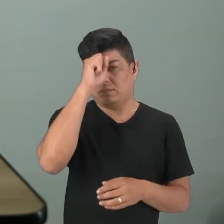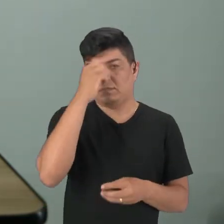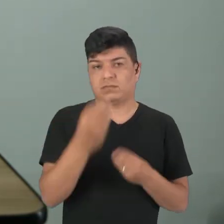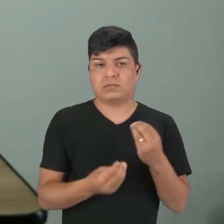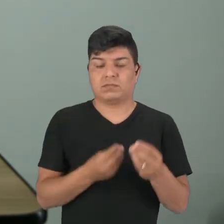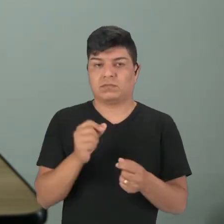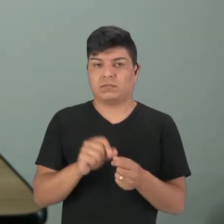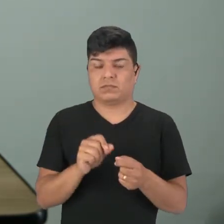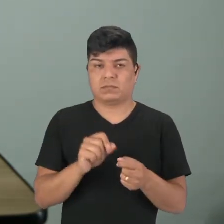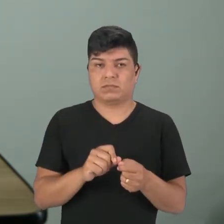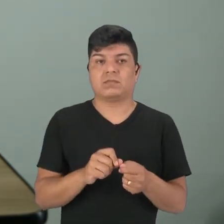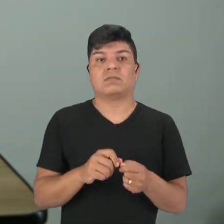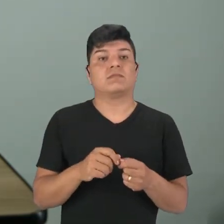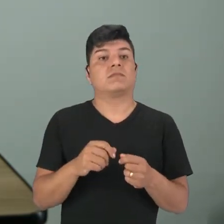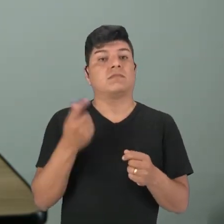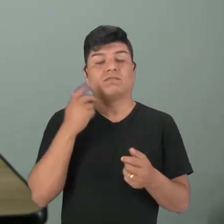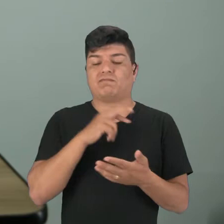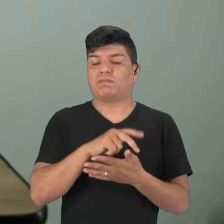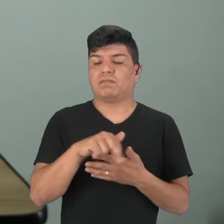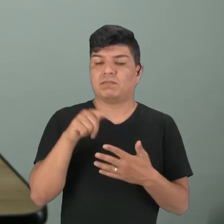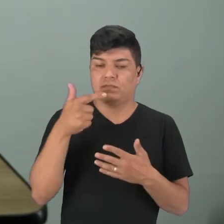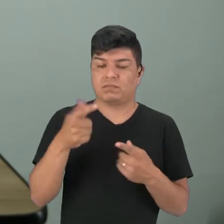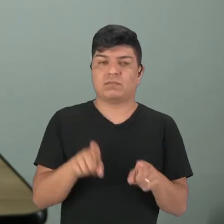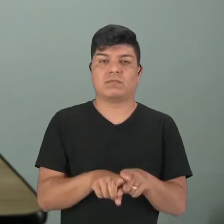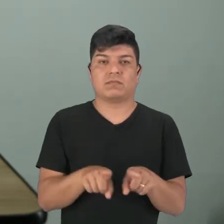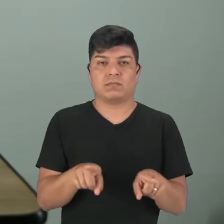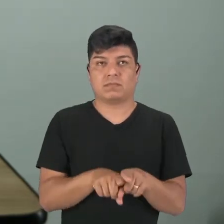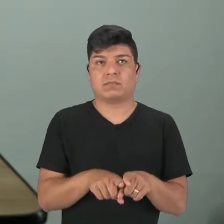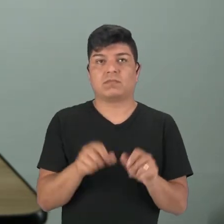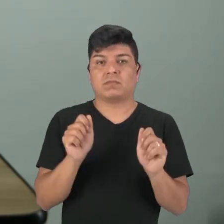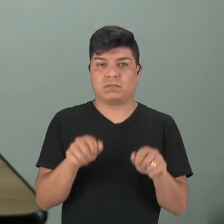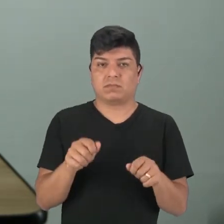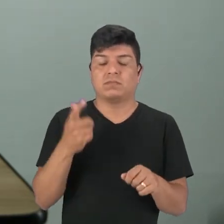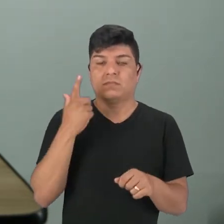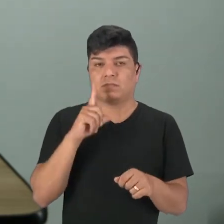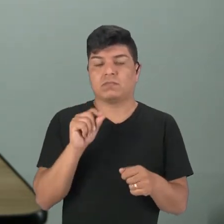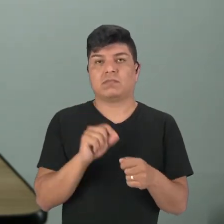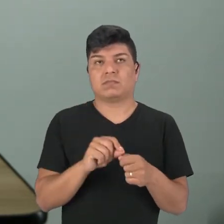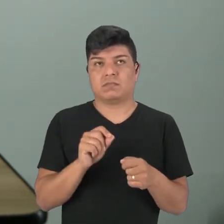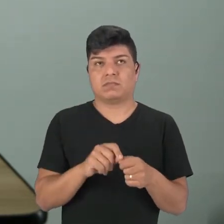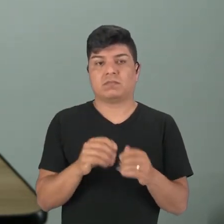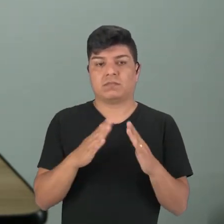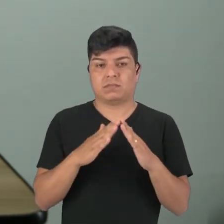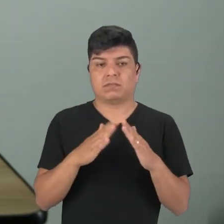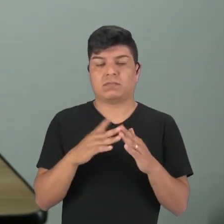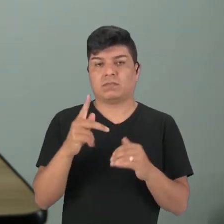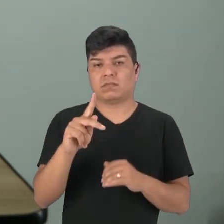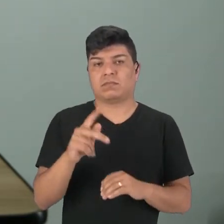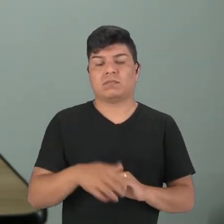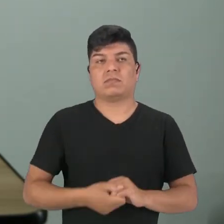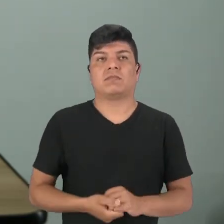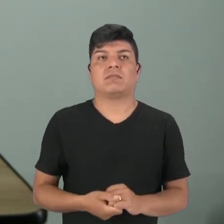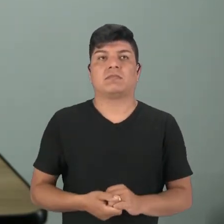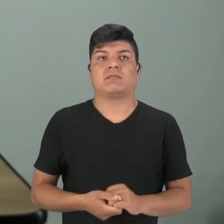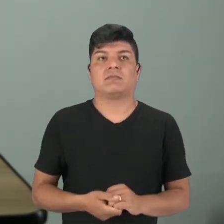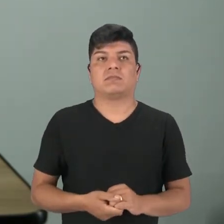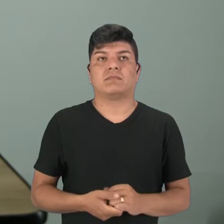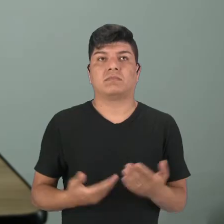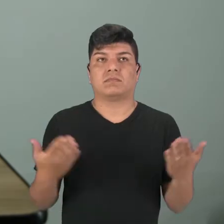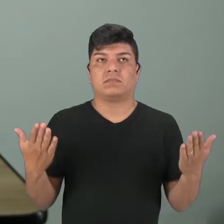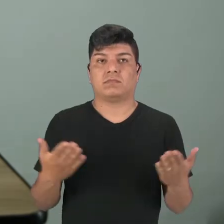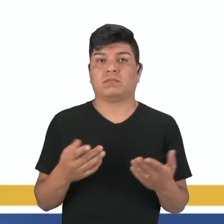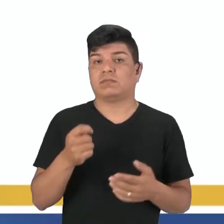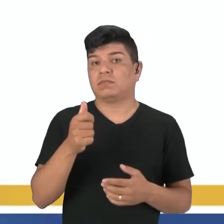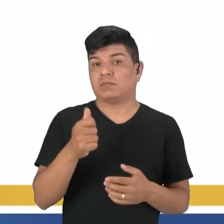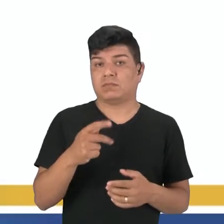como fazer as formas. Dá para fazer várias outras, né? Vocês podem estar fazendo aí na casa de vocês. Agora vamos